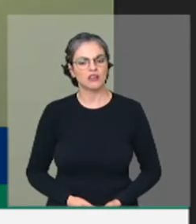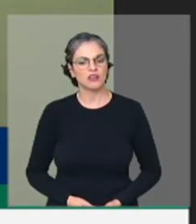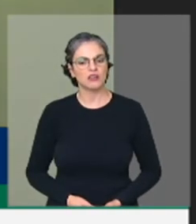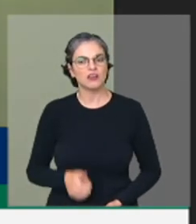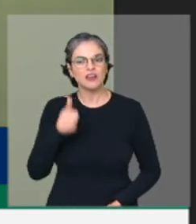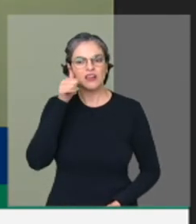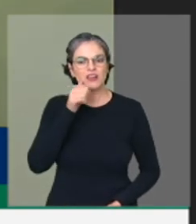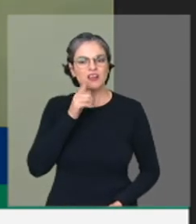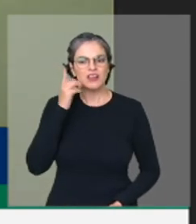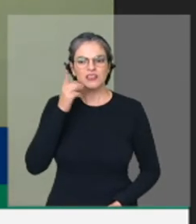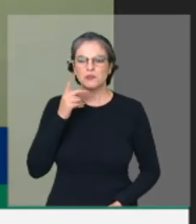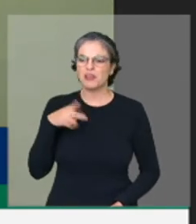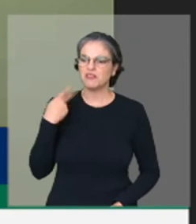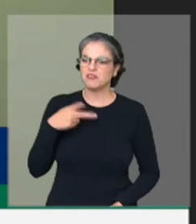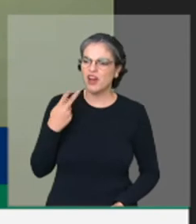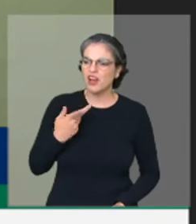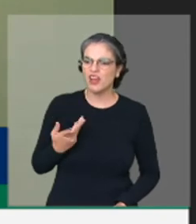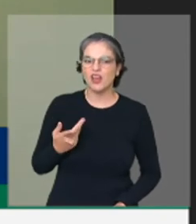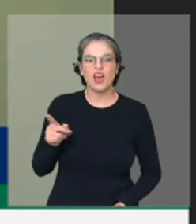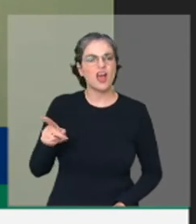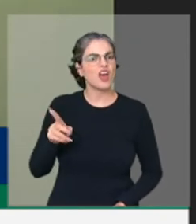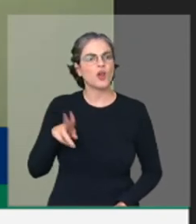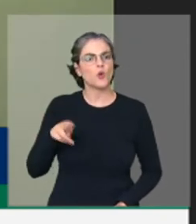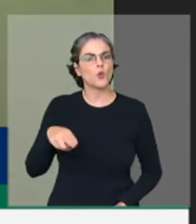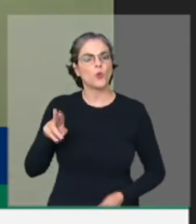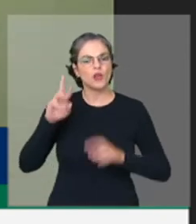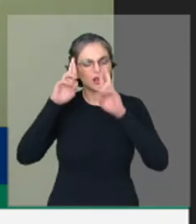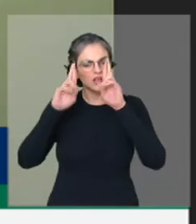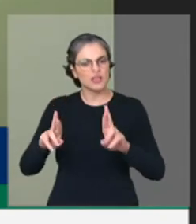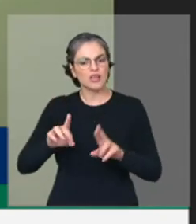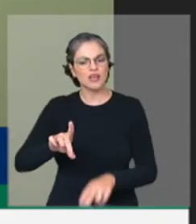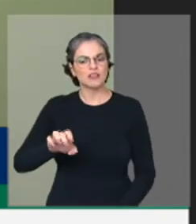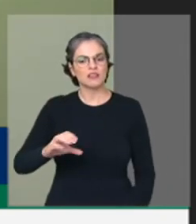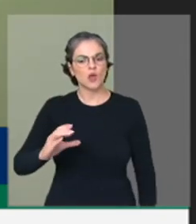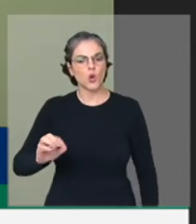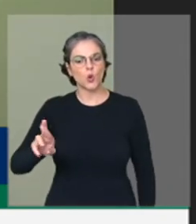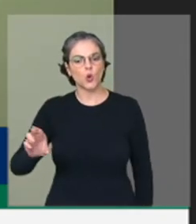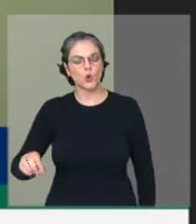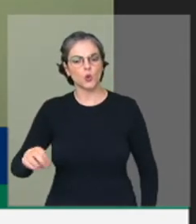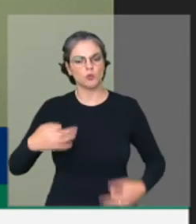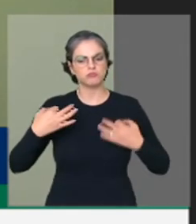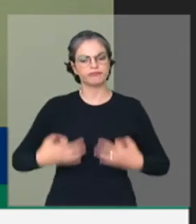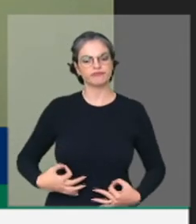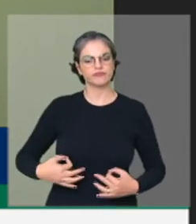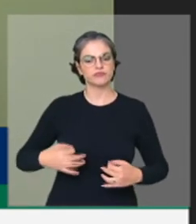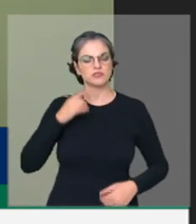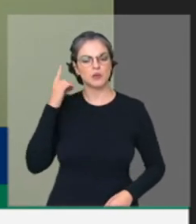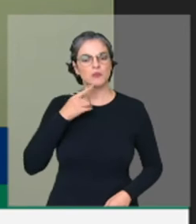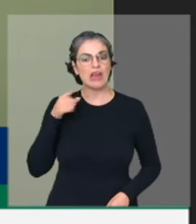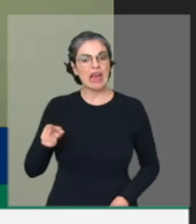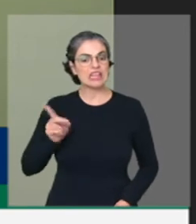respeita o decoro parlamentar. Ela diariamente chama o presidente Bolsonaro de